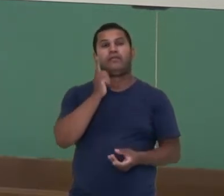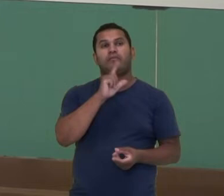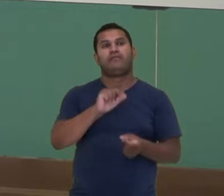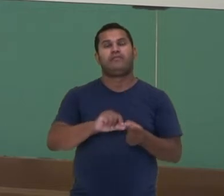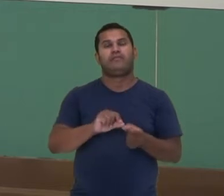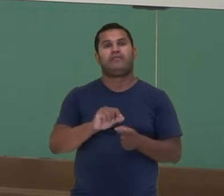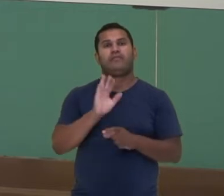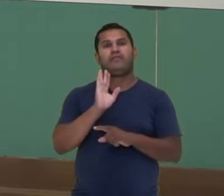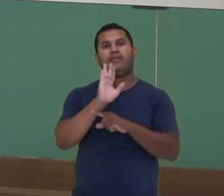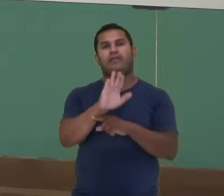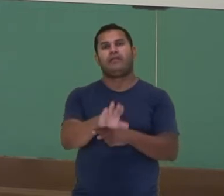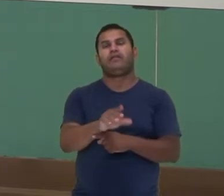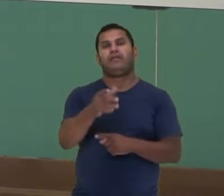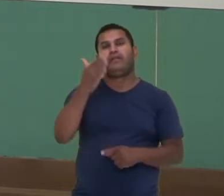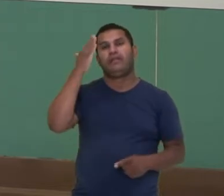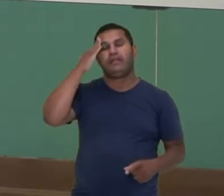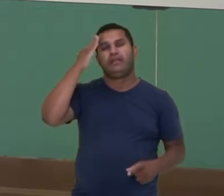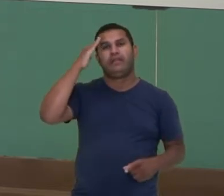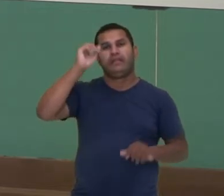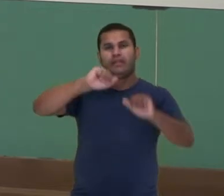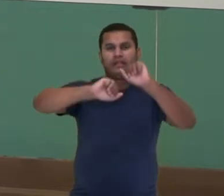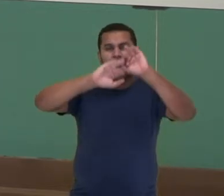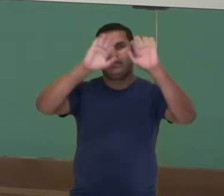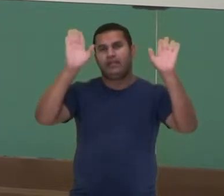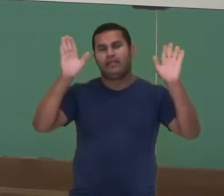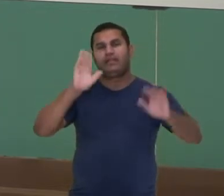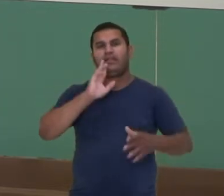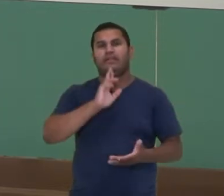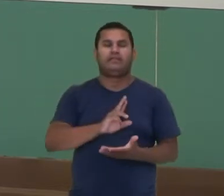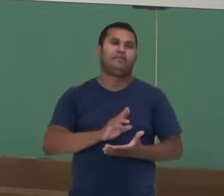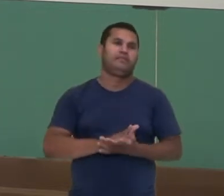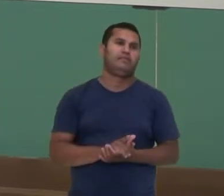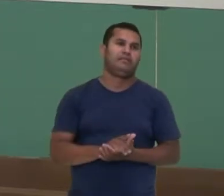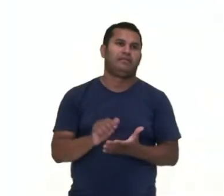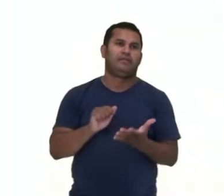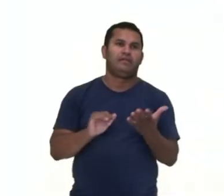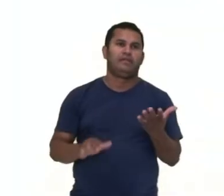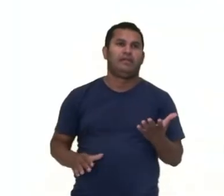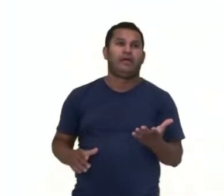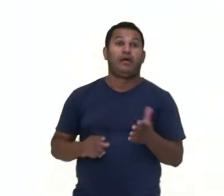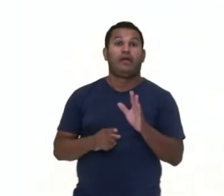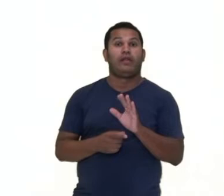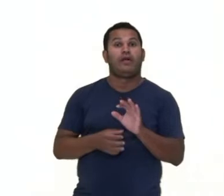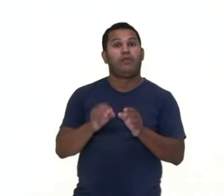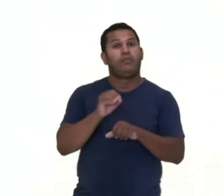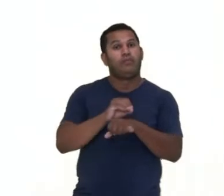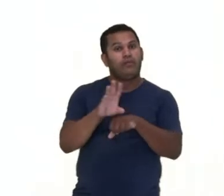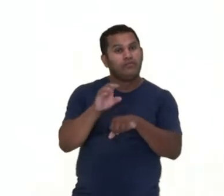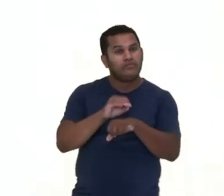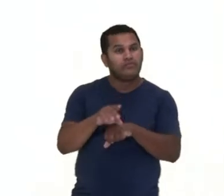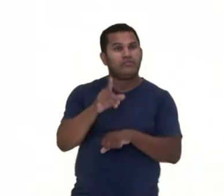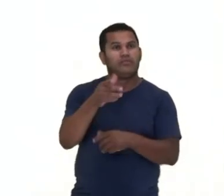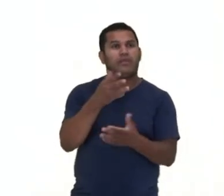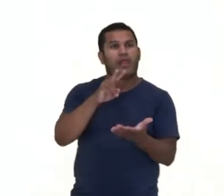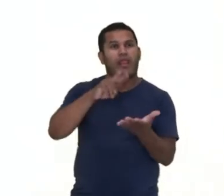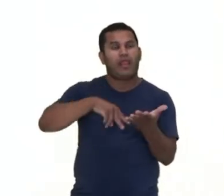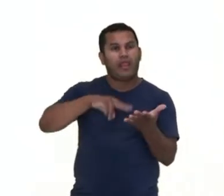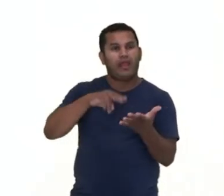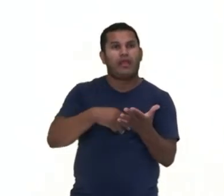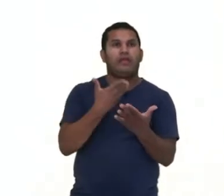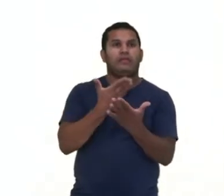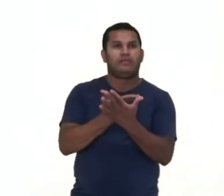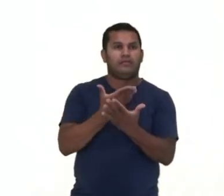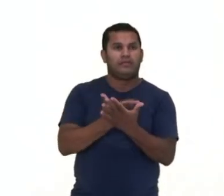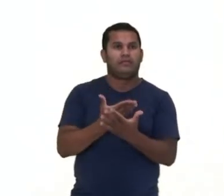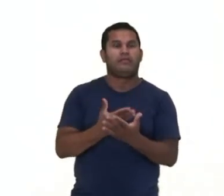são o carro-chefe do movimento uniformemente variado. Uma sugestão de leitura para vocês aqui, né?